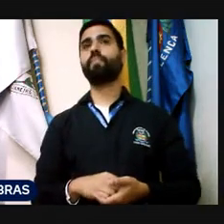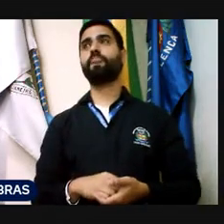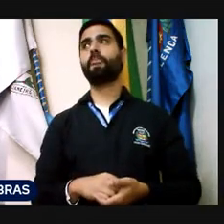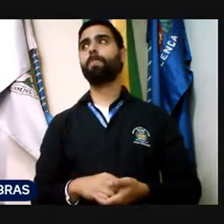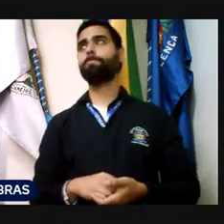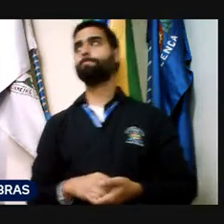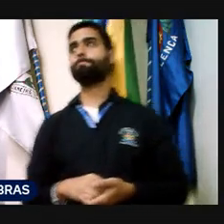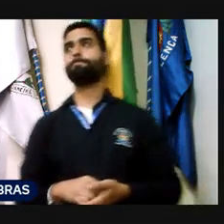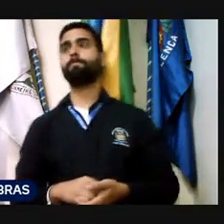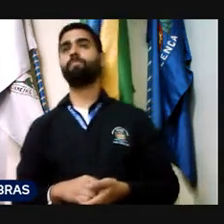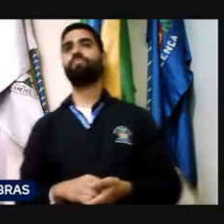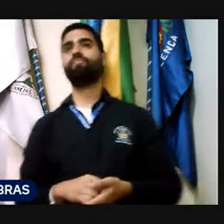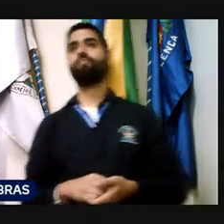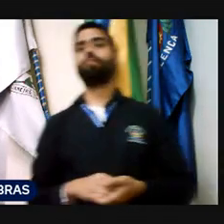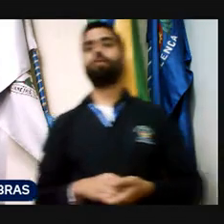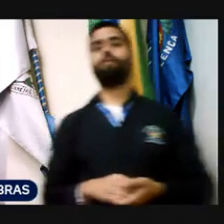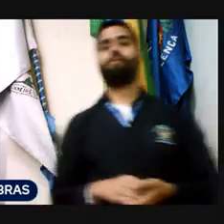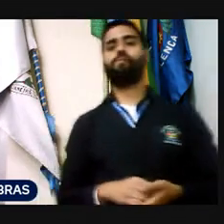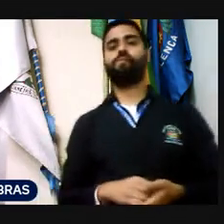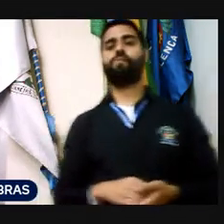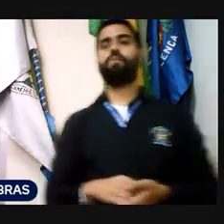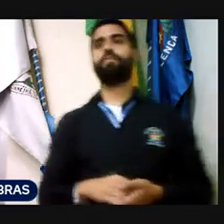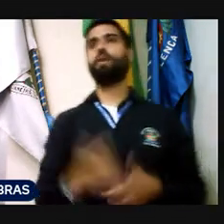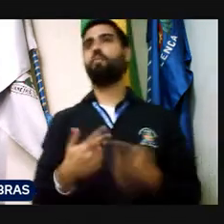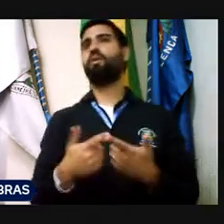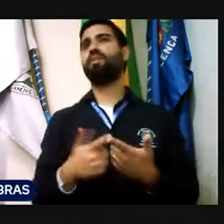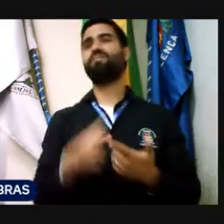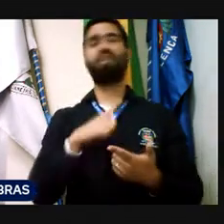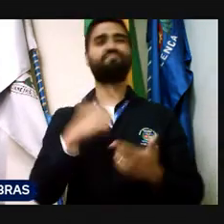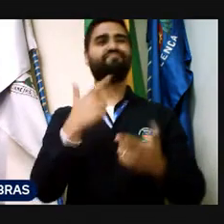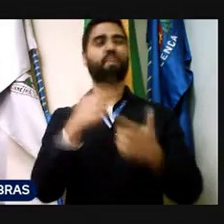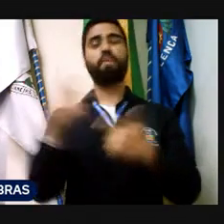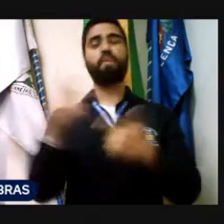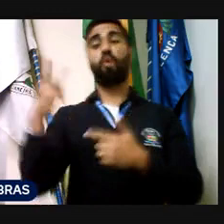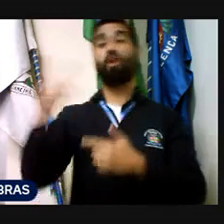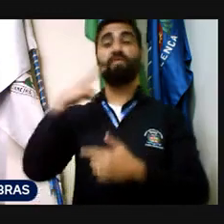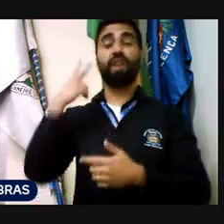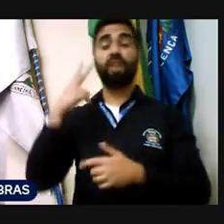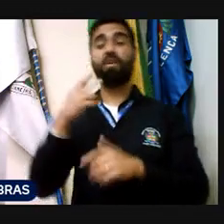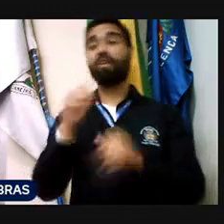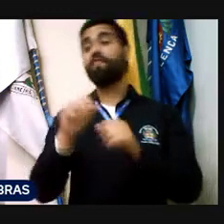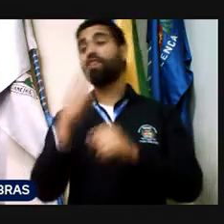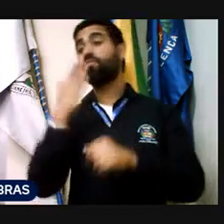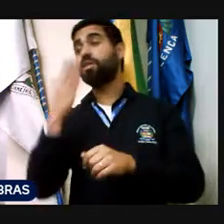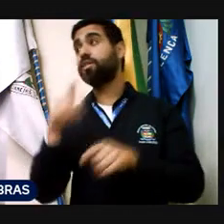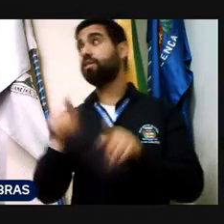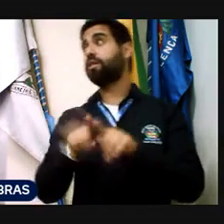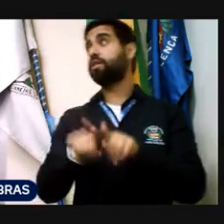acaba desgastando o vereador que fez o requerimento e também